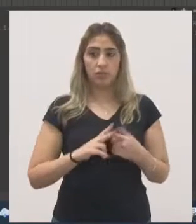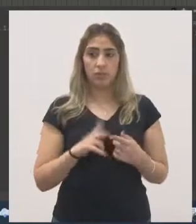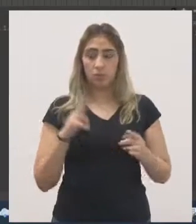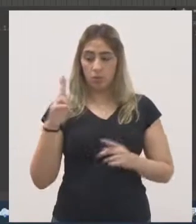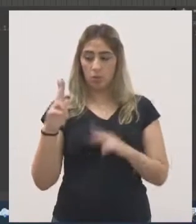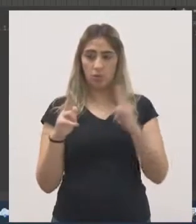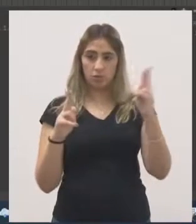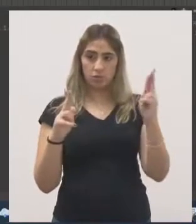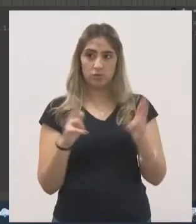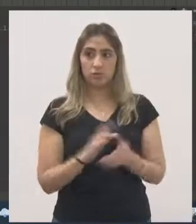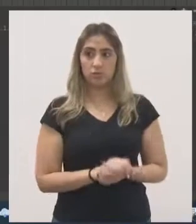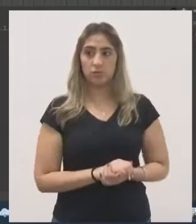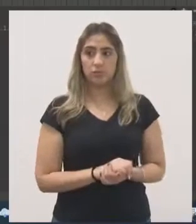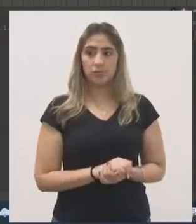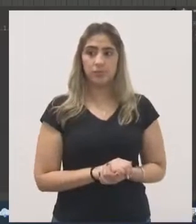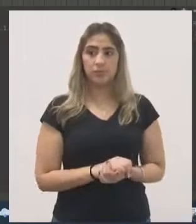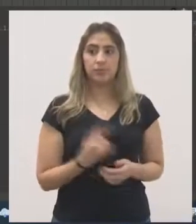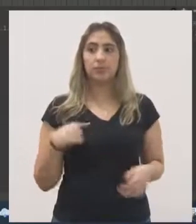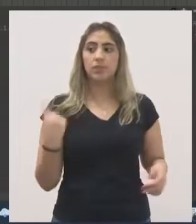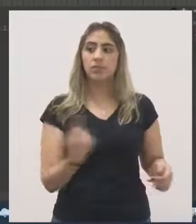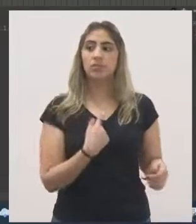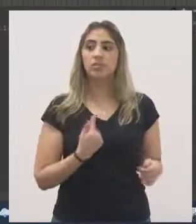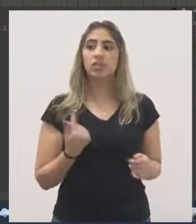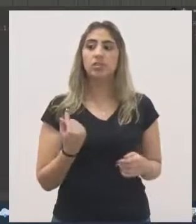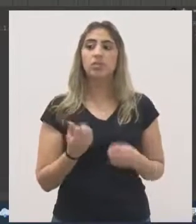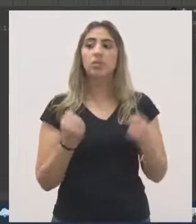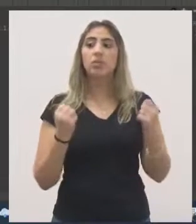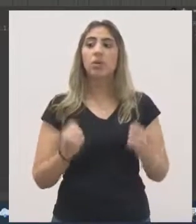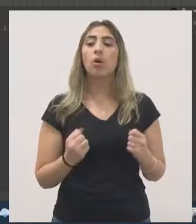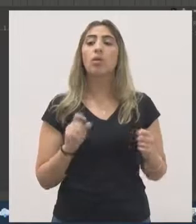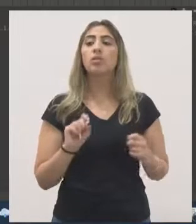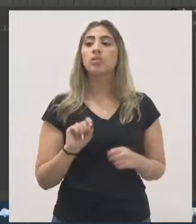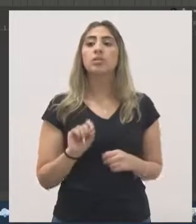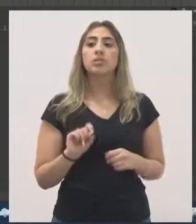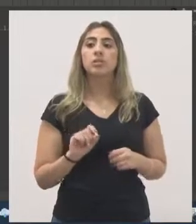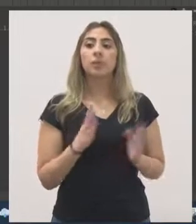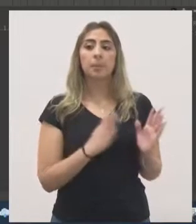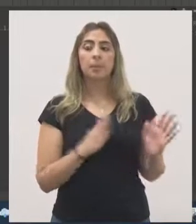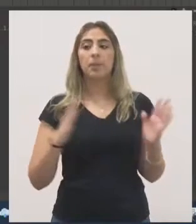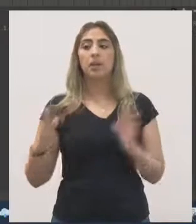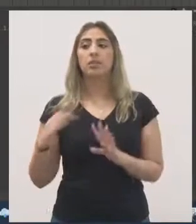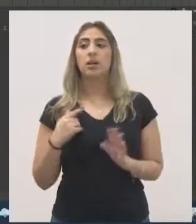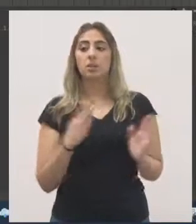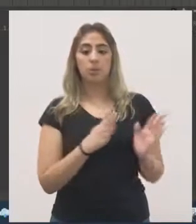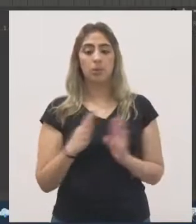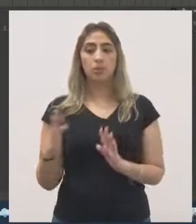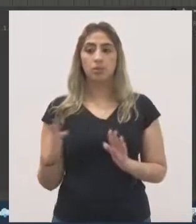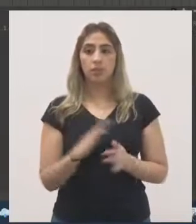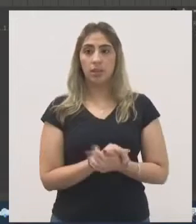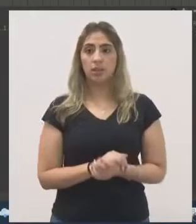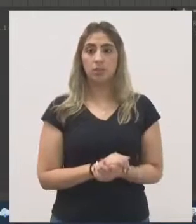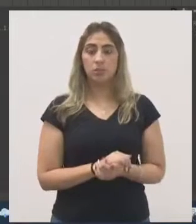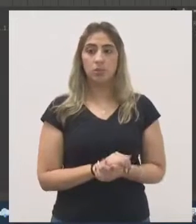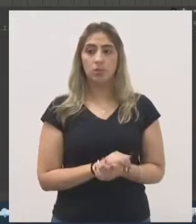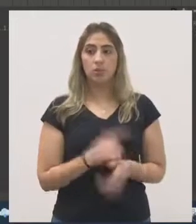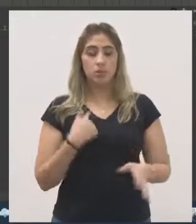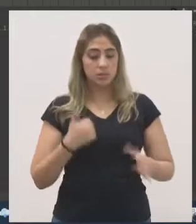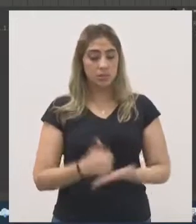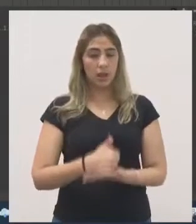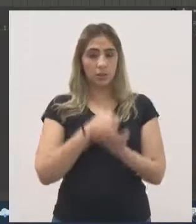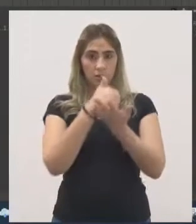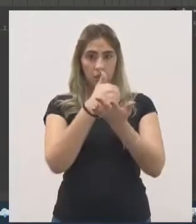corte, a gente pode já passar para esse processo de salvar,